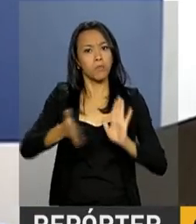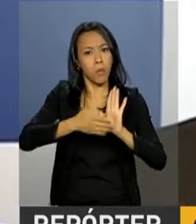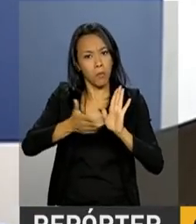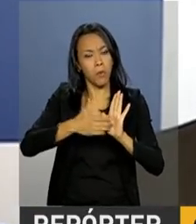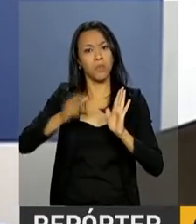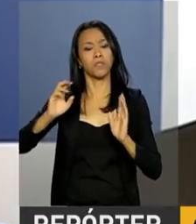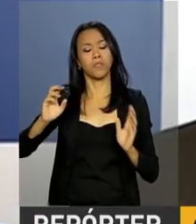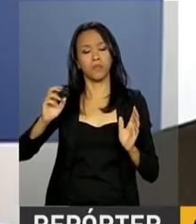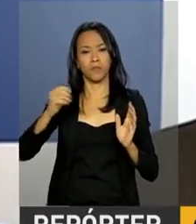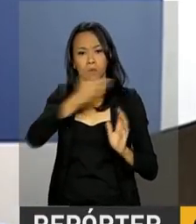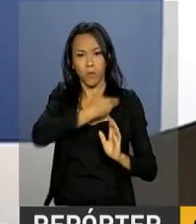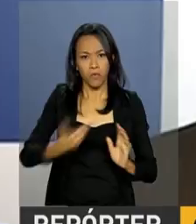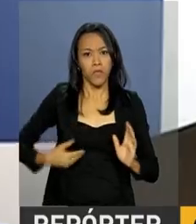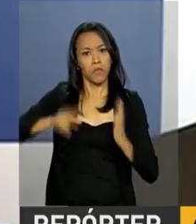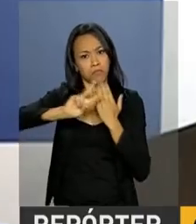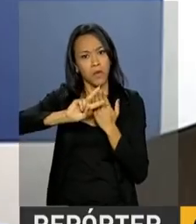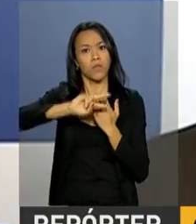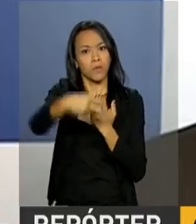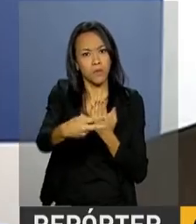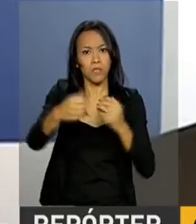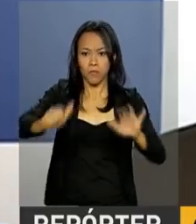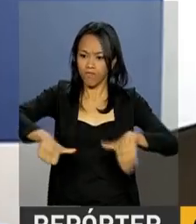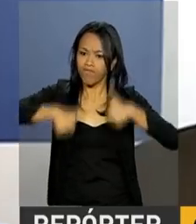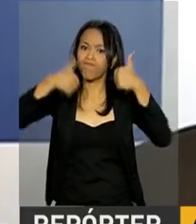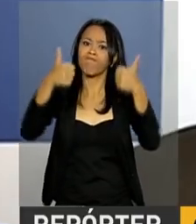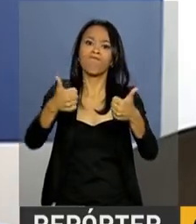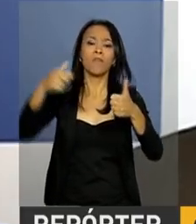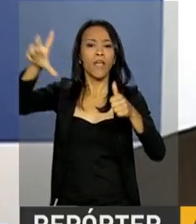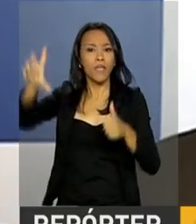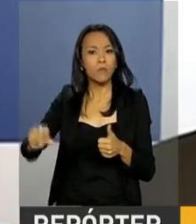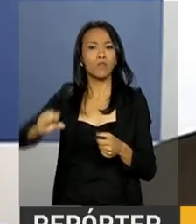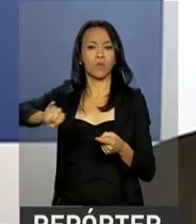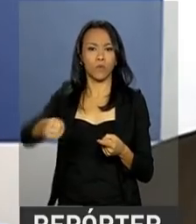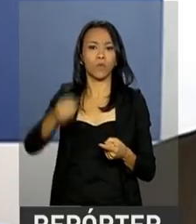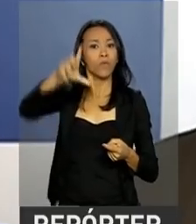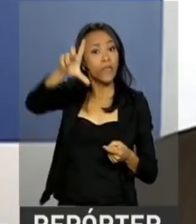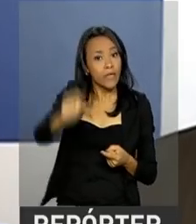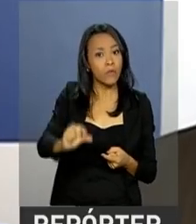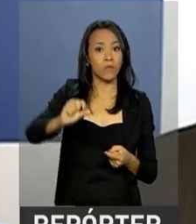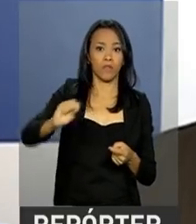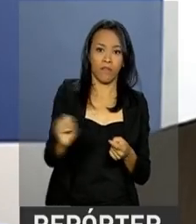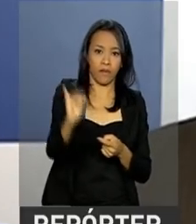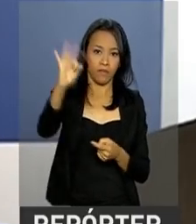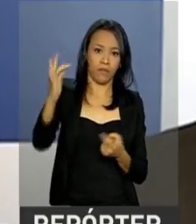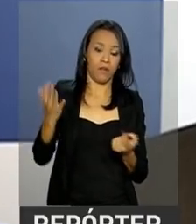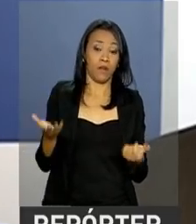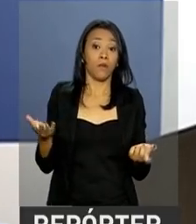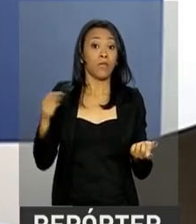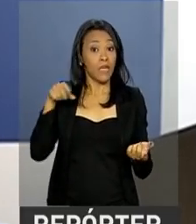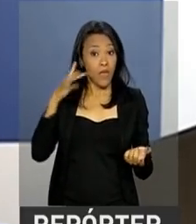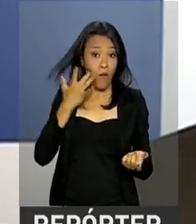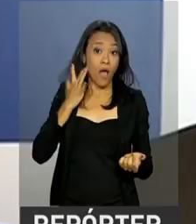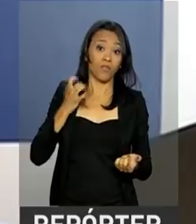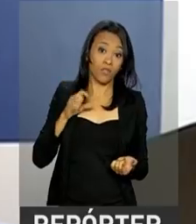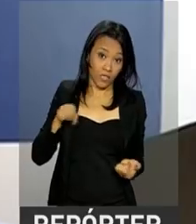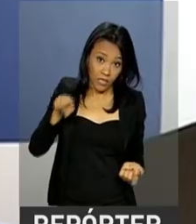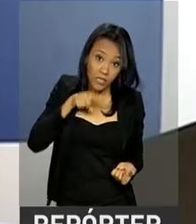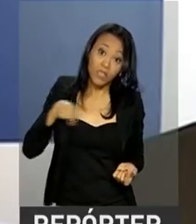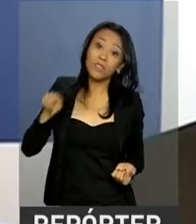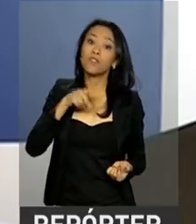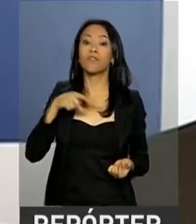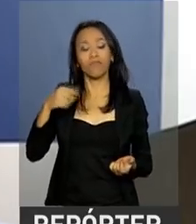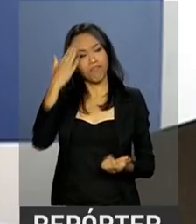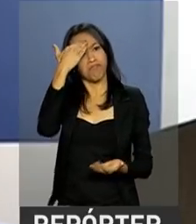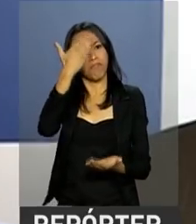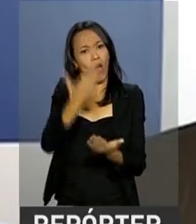resultaram na queda da inflação uma redução na taxa de juros é de uma forma gradual acho que isso tem trazido muito mais